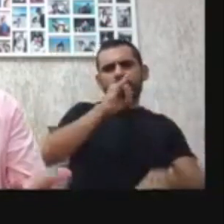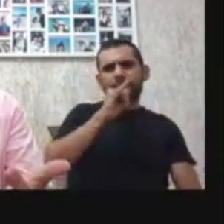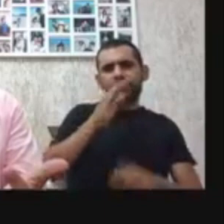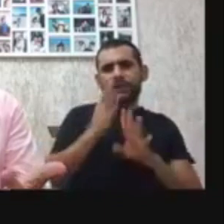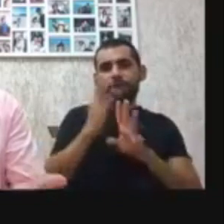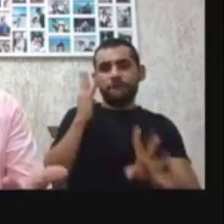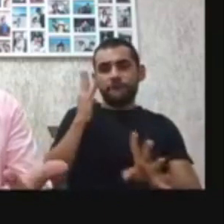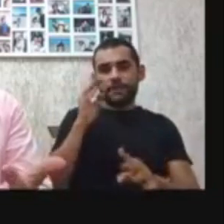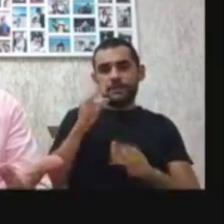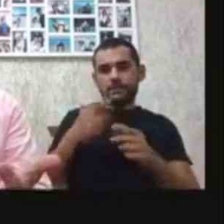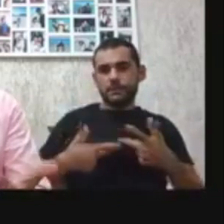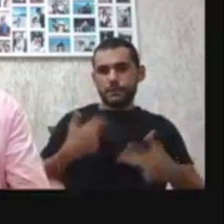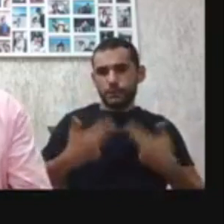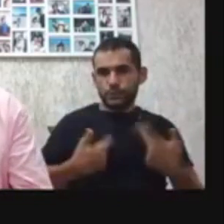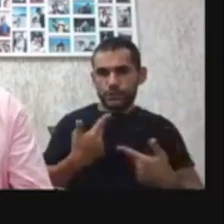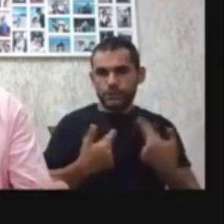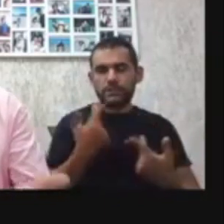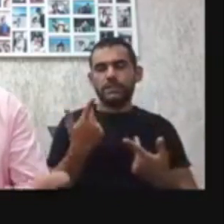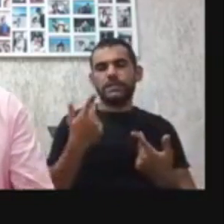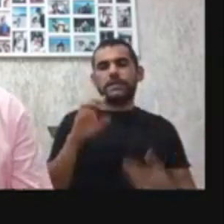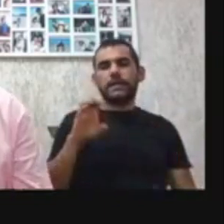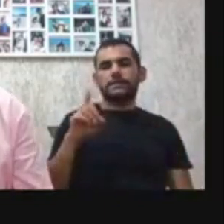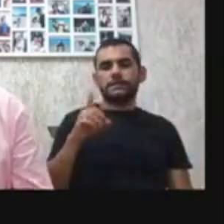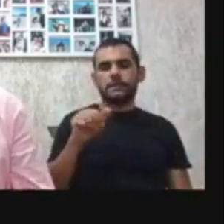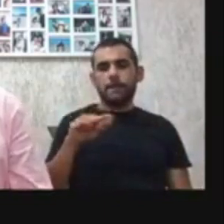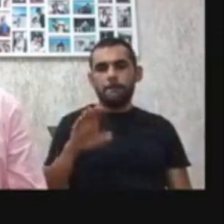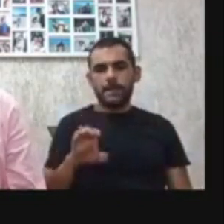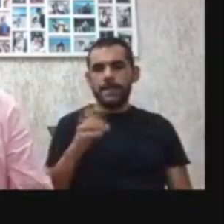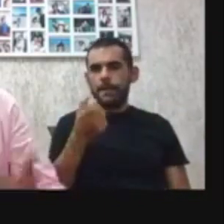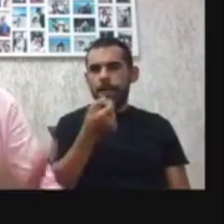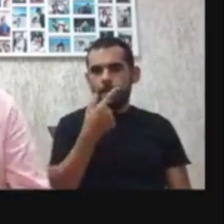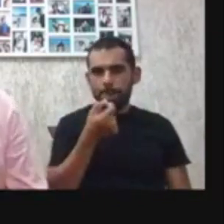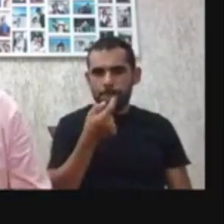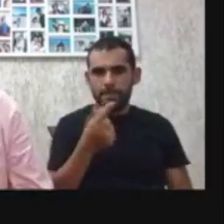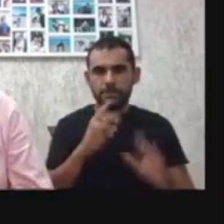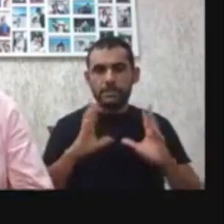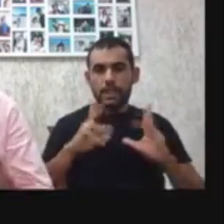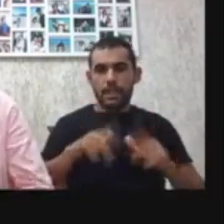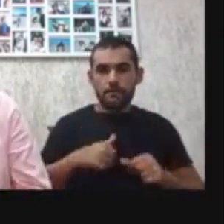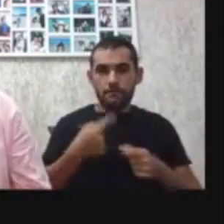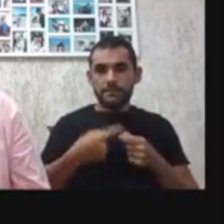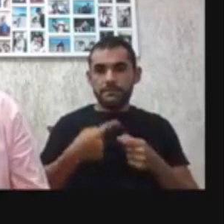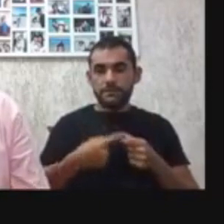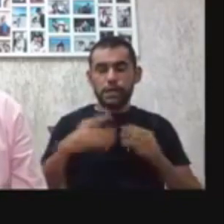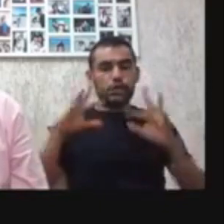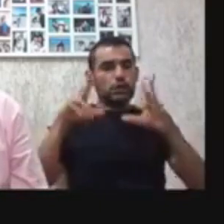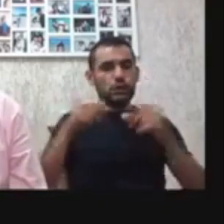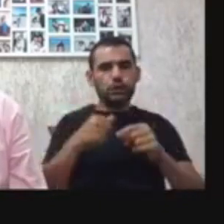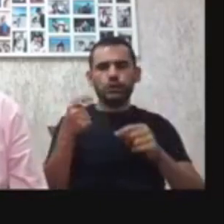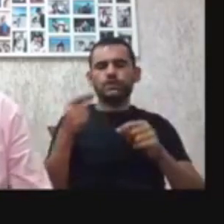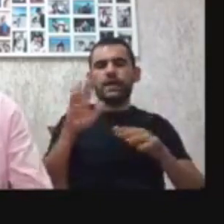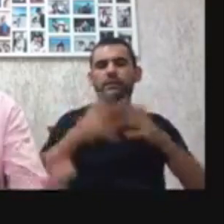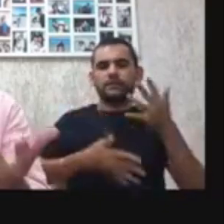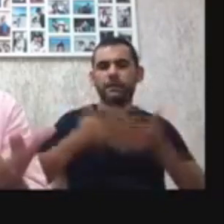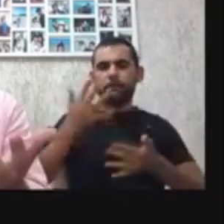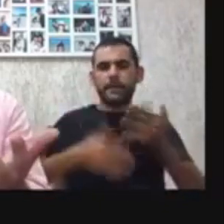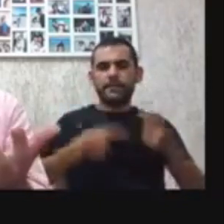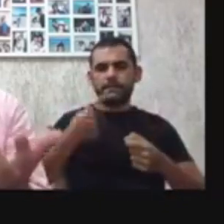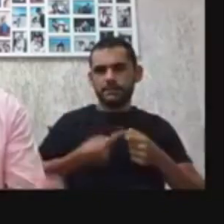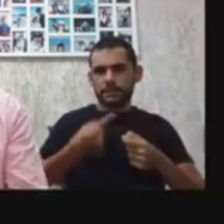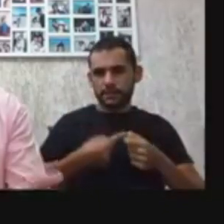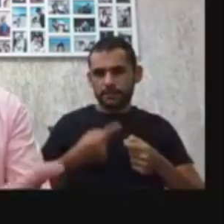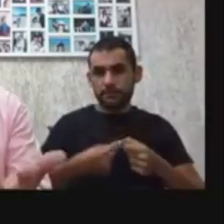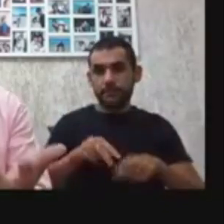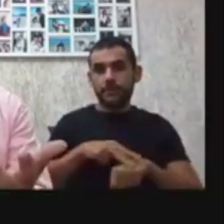fila de cirurgias, de exames, de medicamentos, da limpeza urbana, tudo que afeta a nossa cidade. Queremos uma